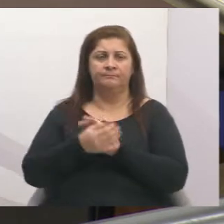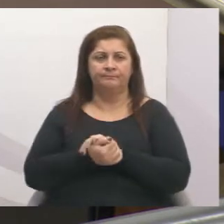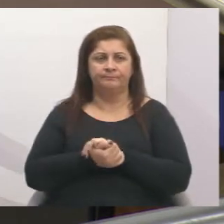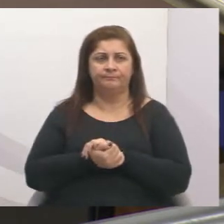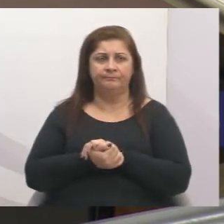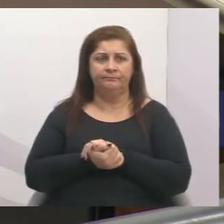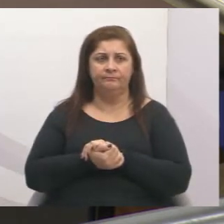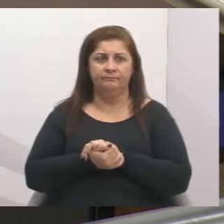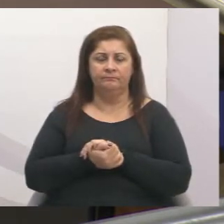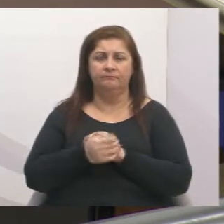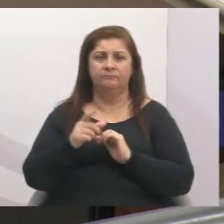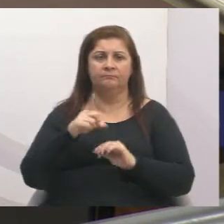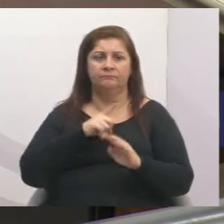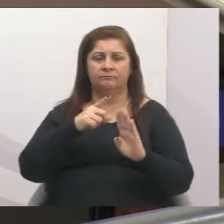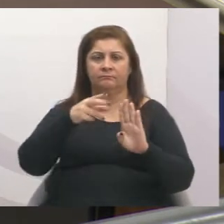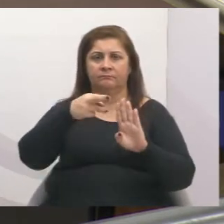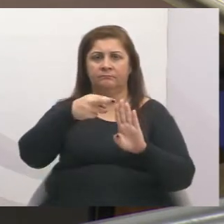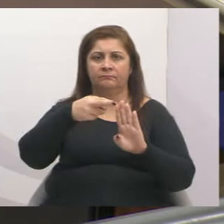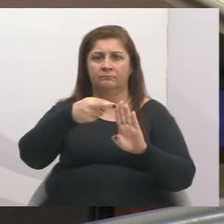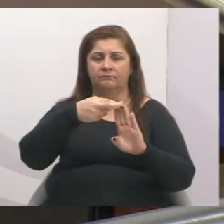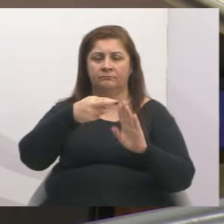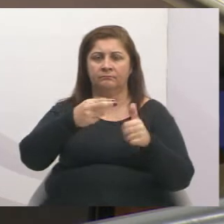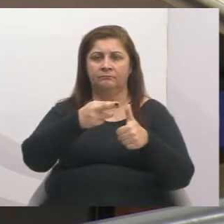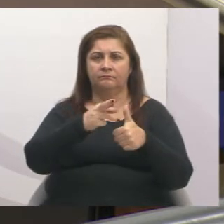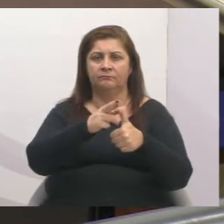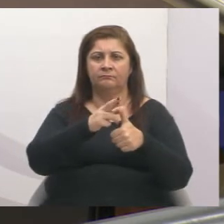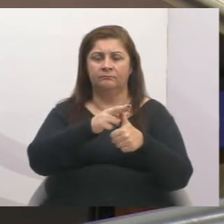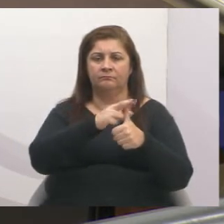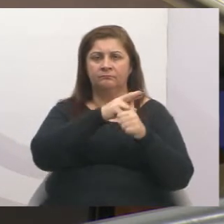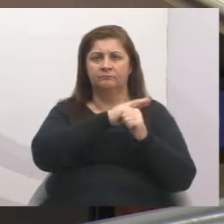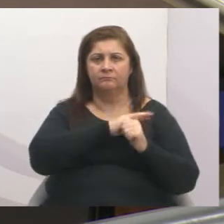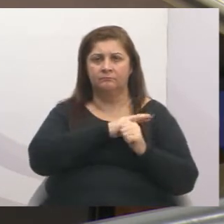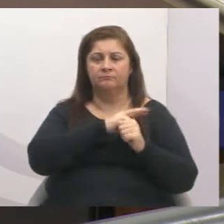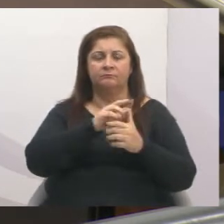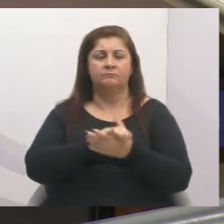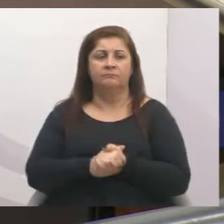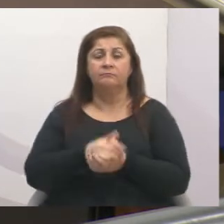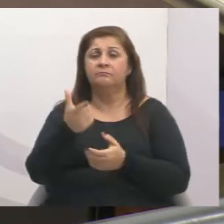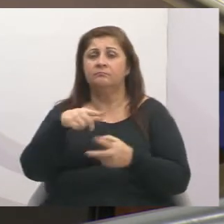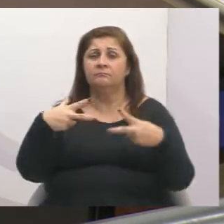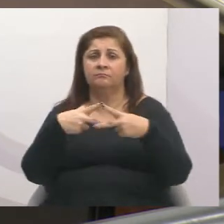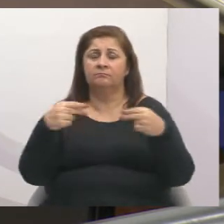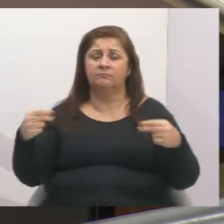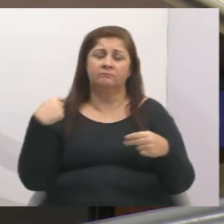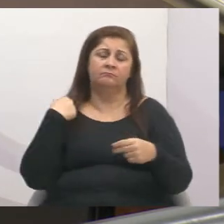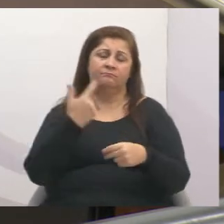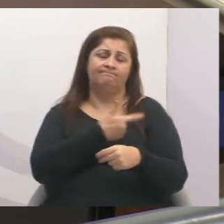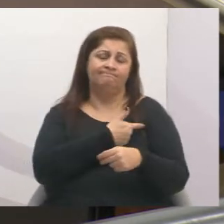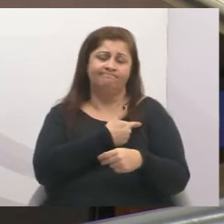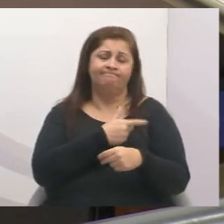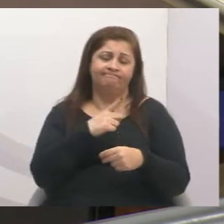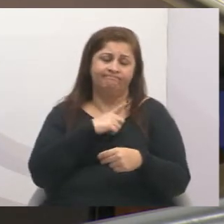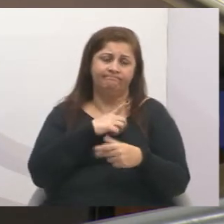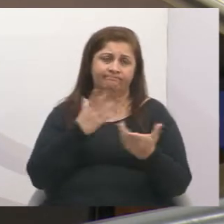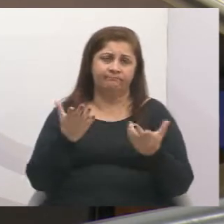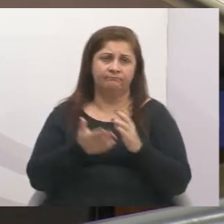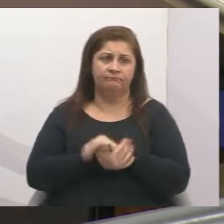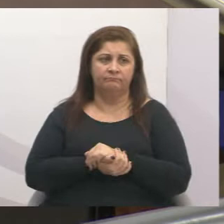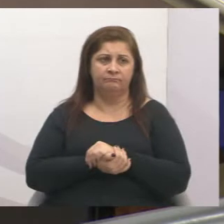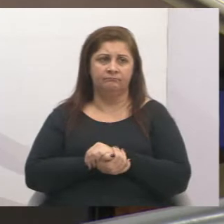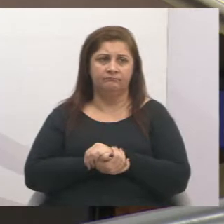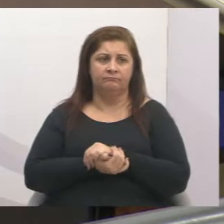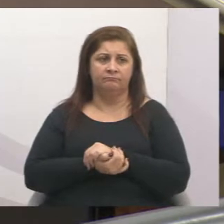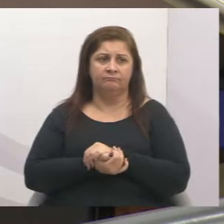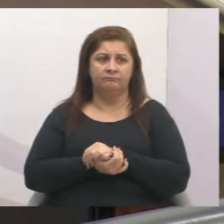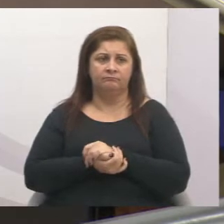tal da portaria aí que a gente está discutindo, e nós temos já outras coisas que já estão vindo pelo caminho também.